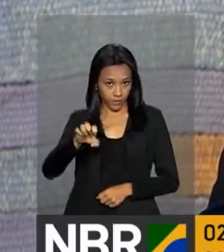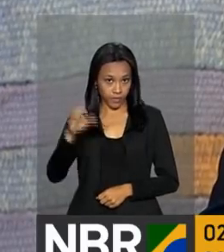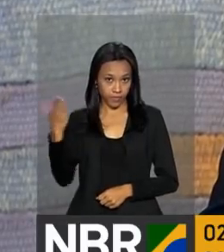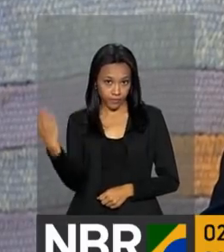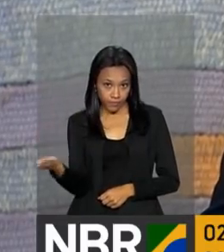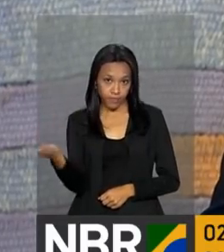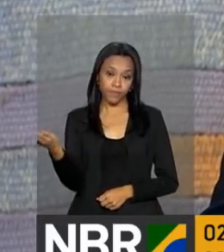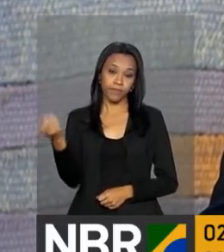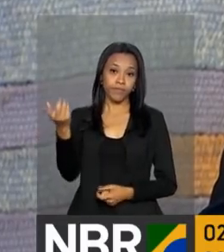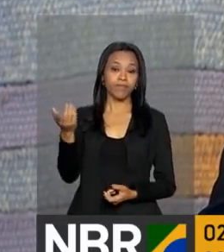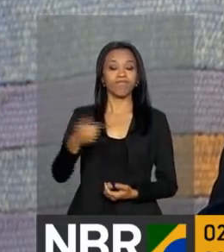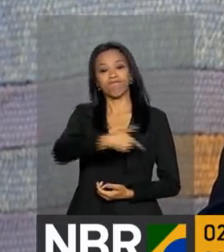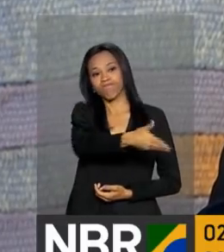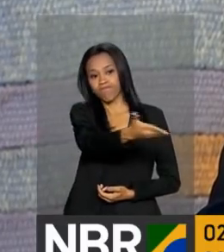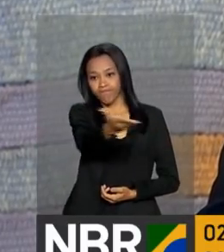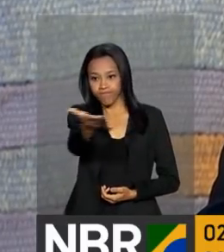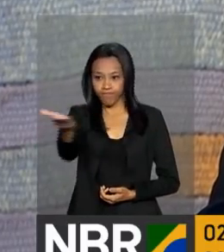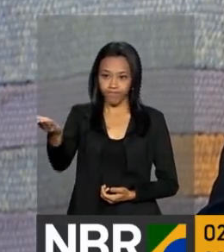senhoras